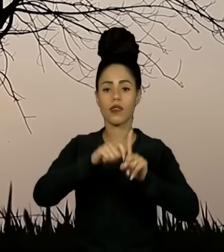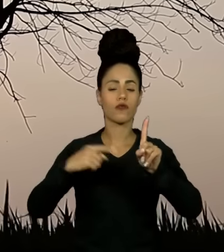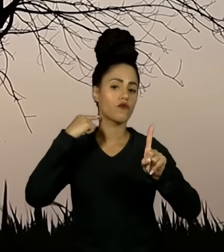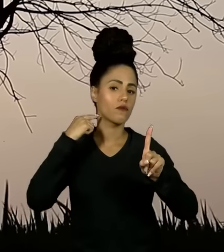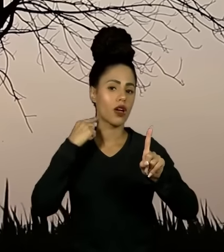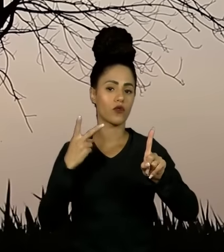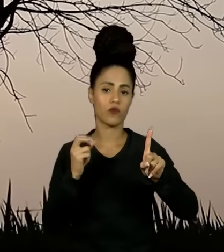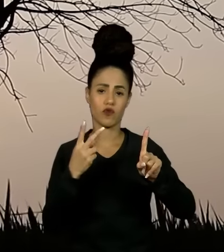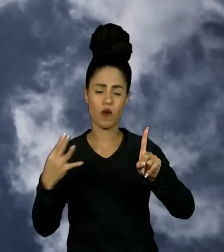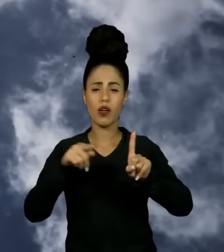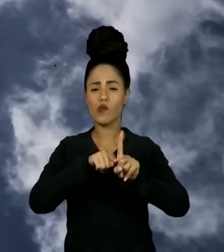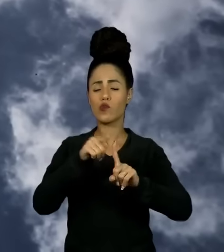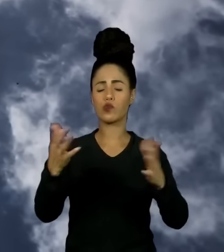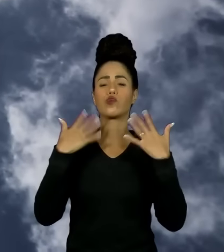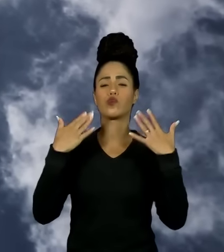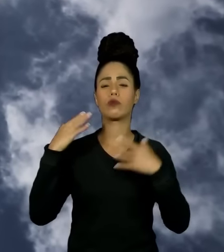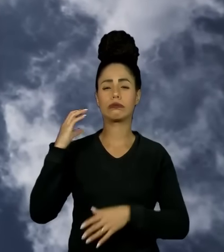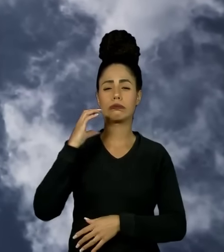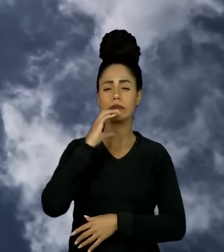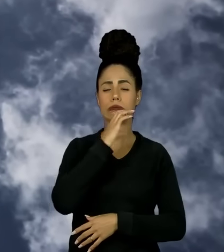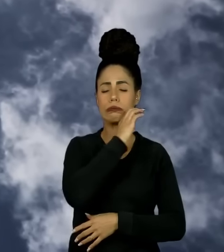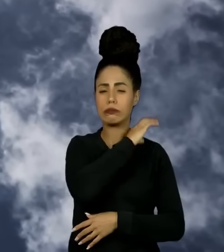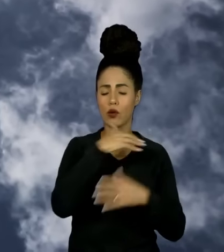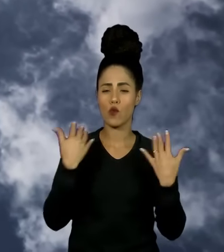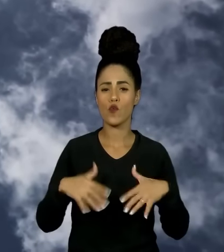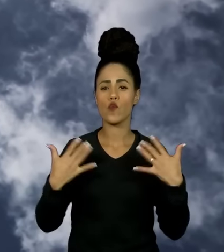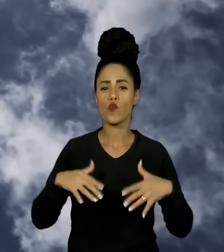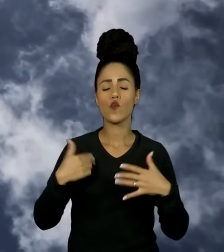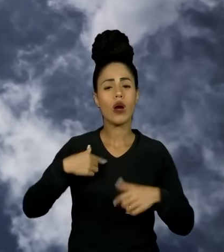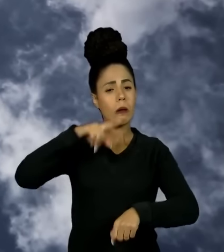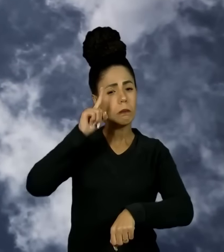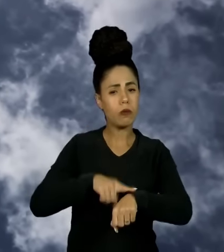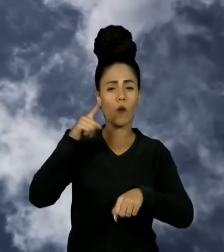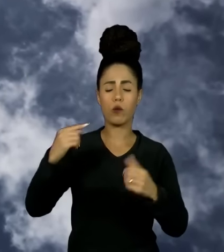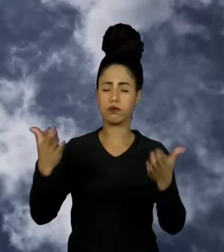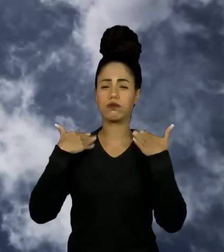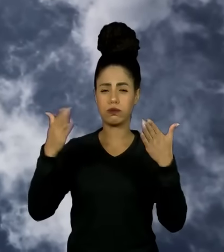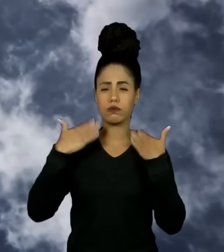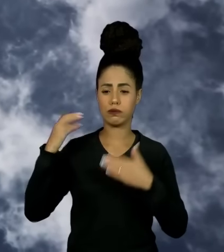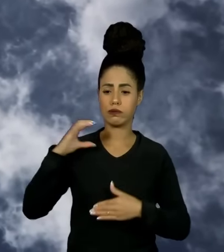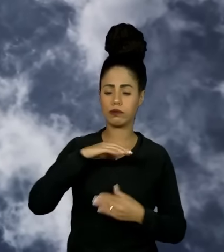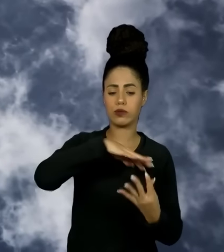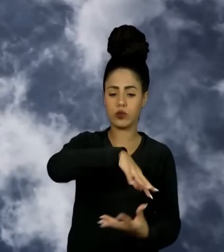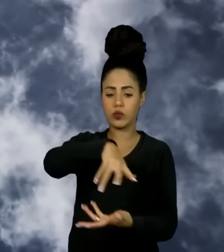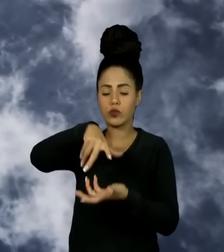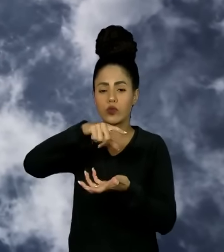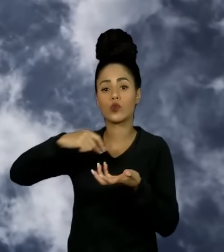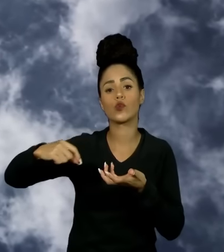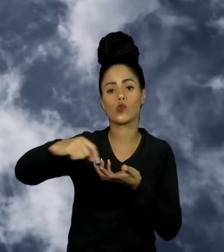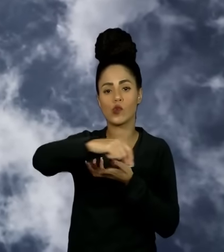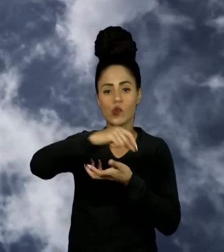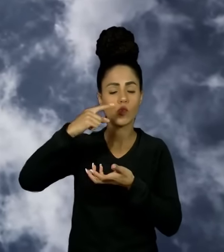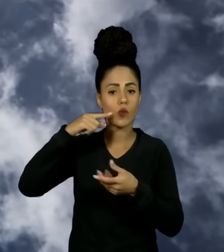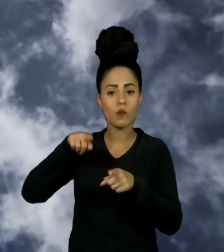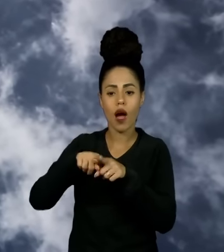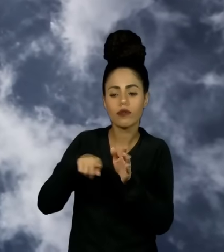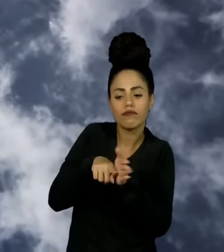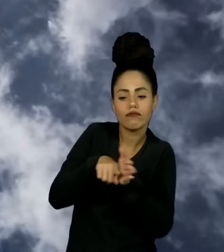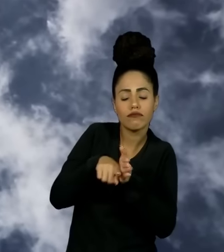já registrado e o 12º mês seguido com recorde de calor na Terra, segundo o Observatório